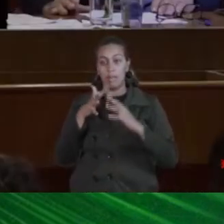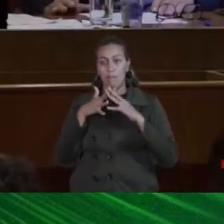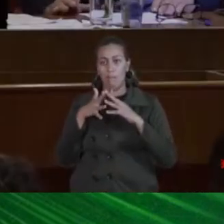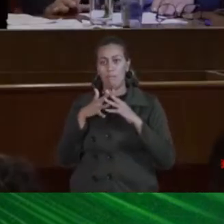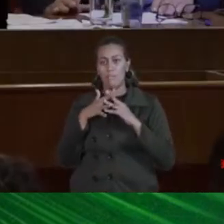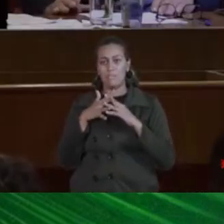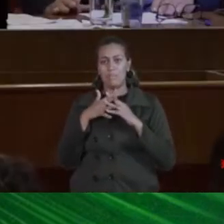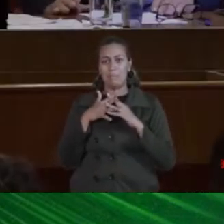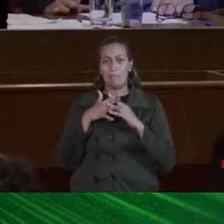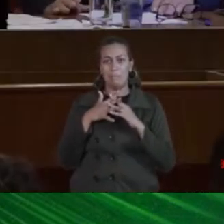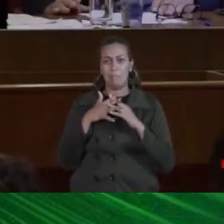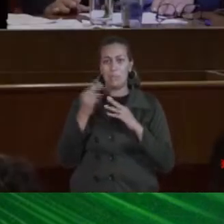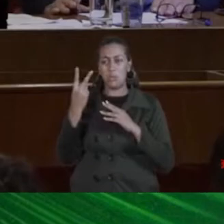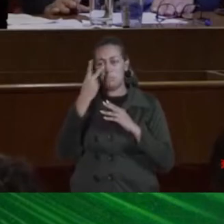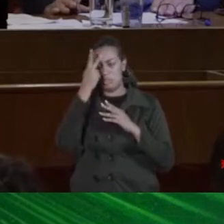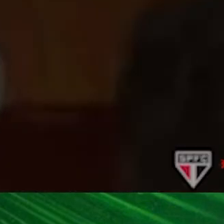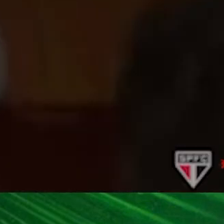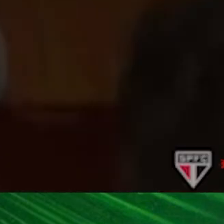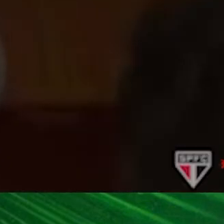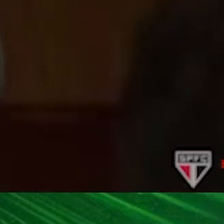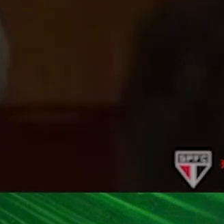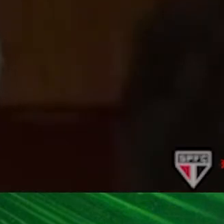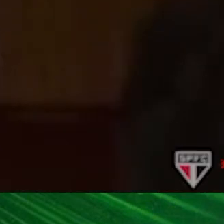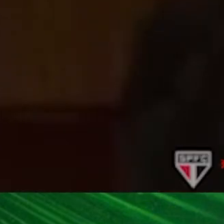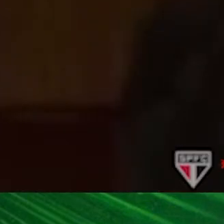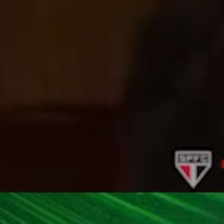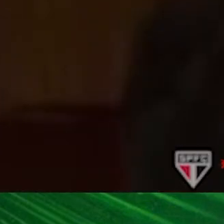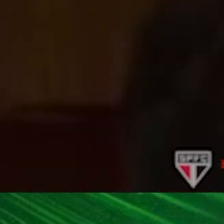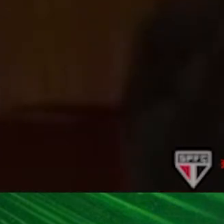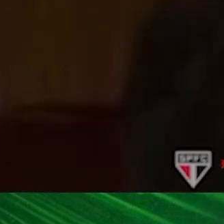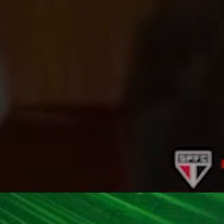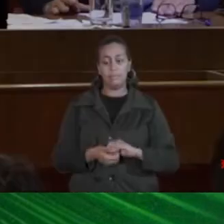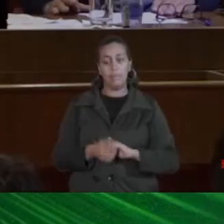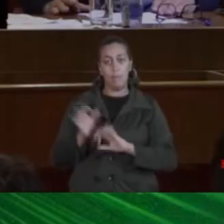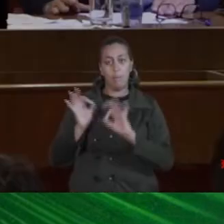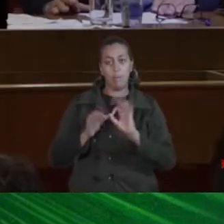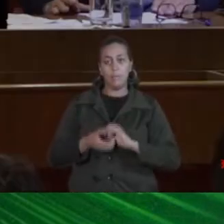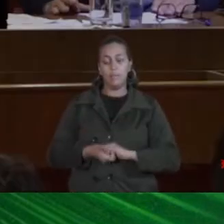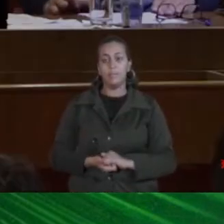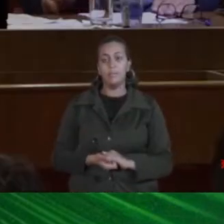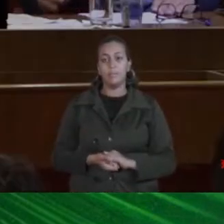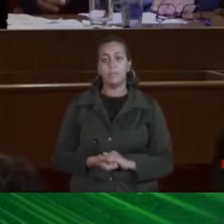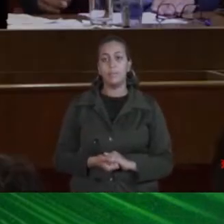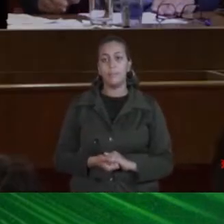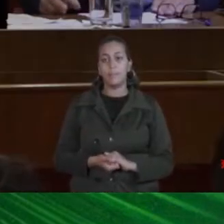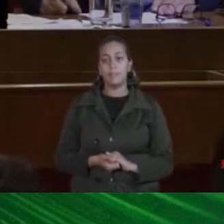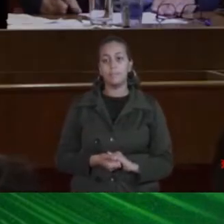a moça não sabe nem complete Coitada da moça